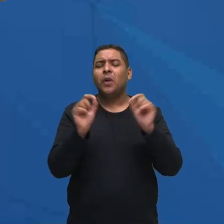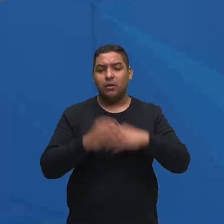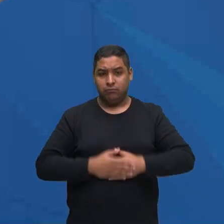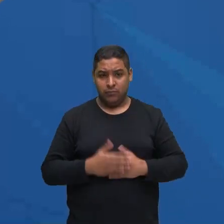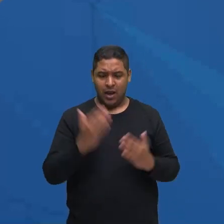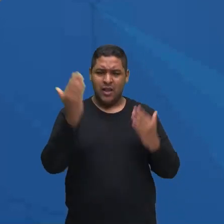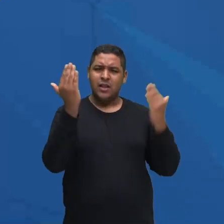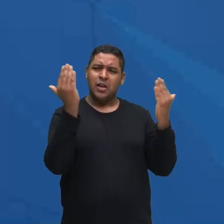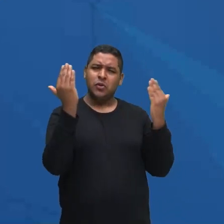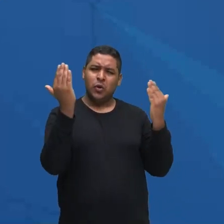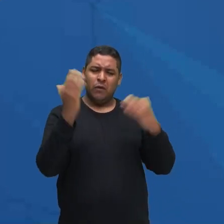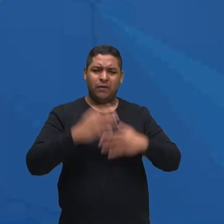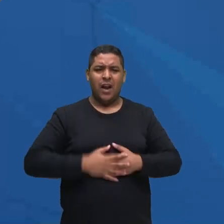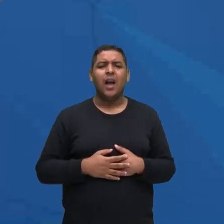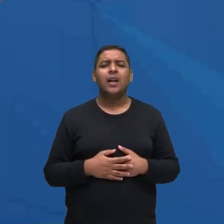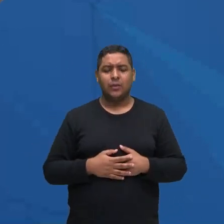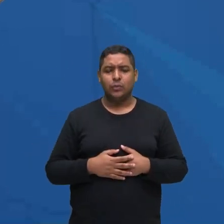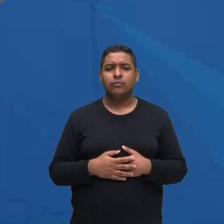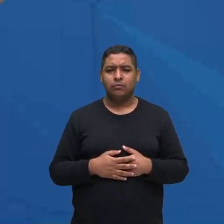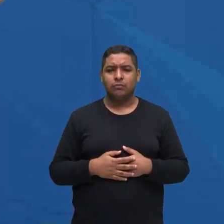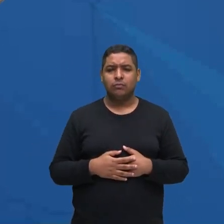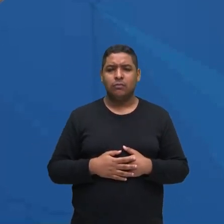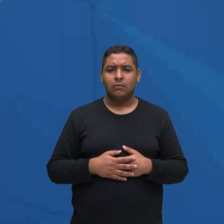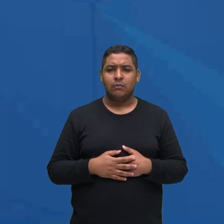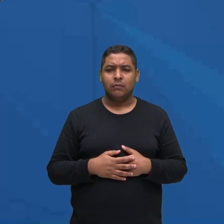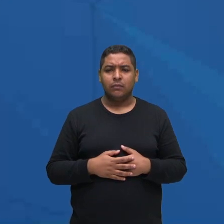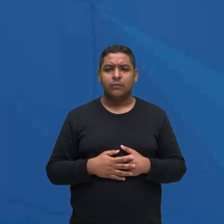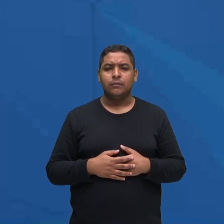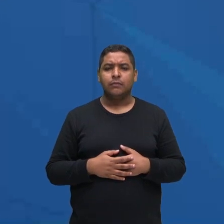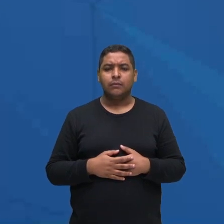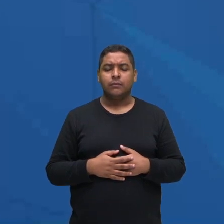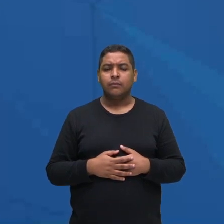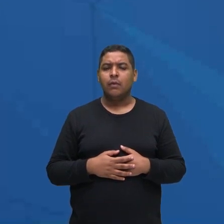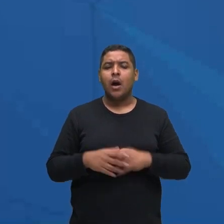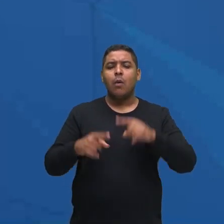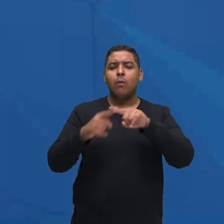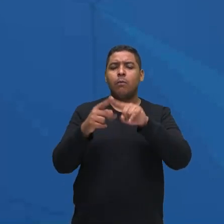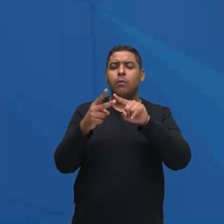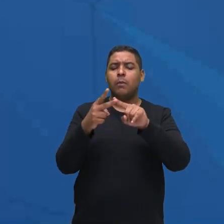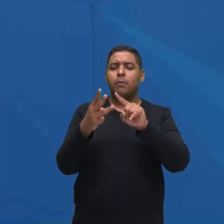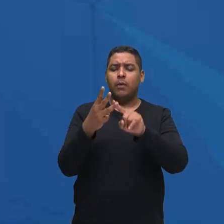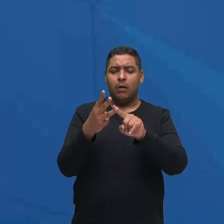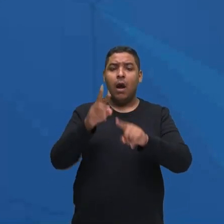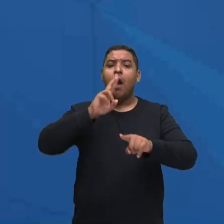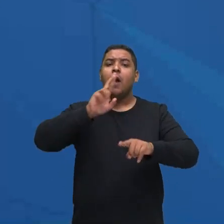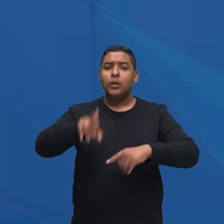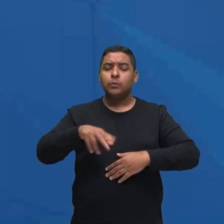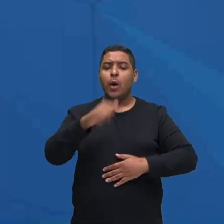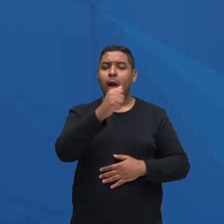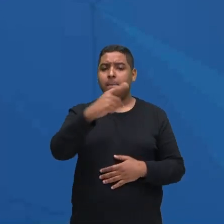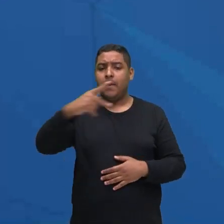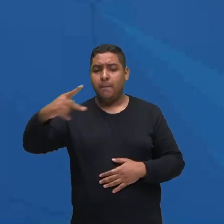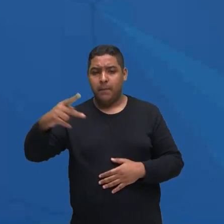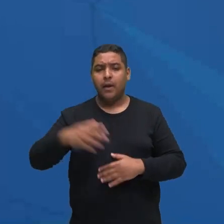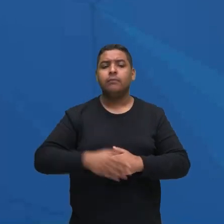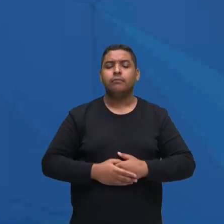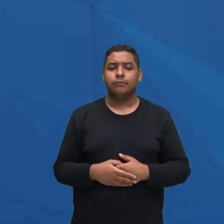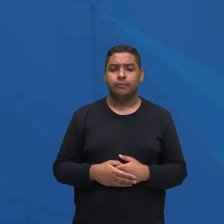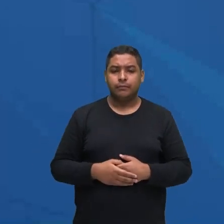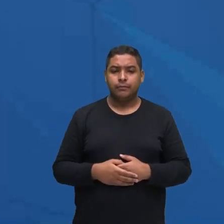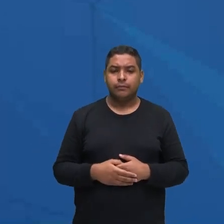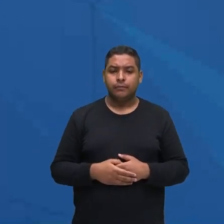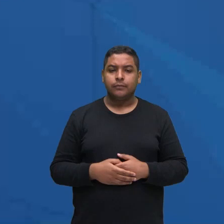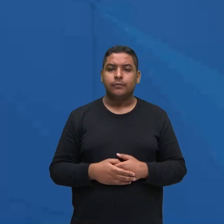desconfiado, desenrolado ou destemido? Responde para mim no aplicativo Aula em Casa ou anota no